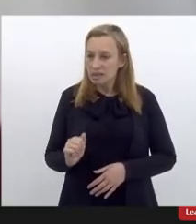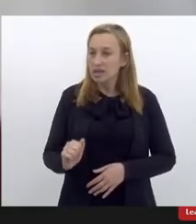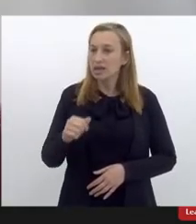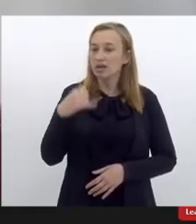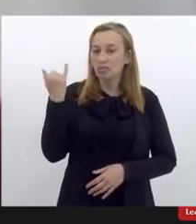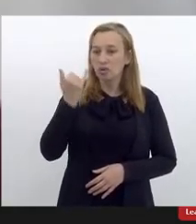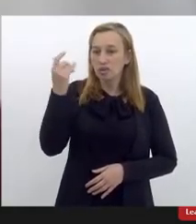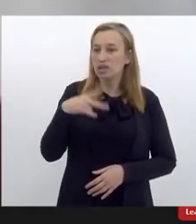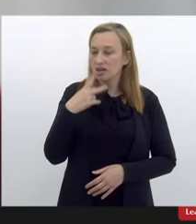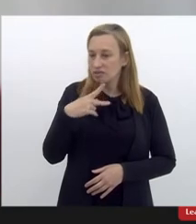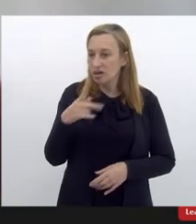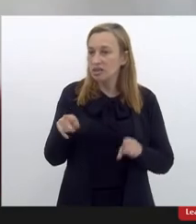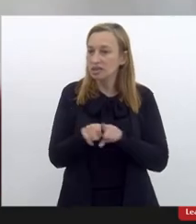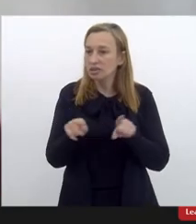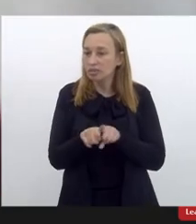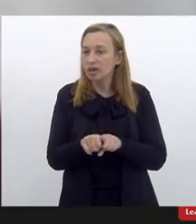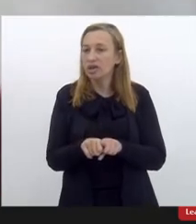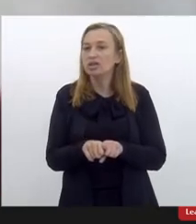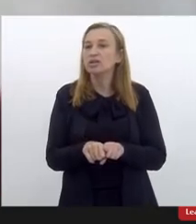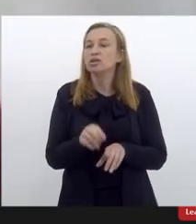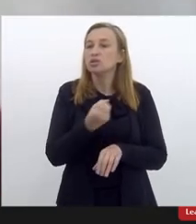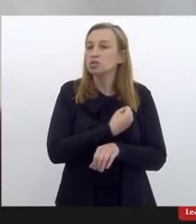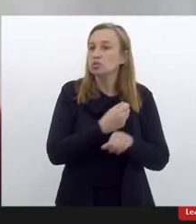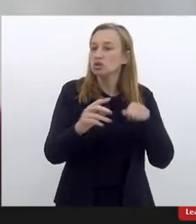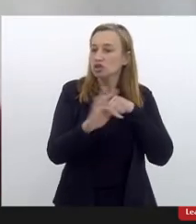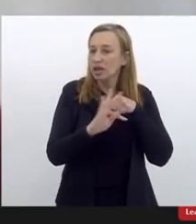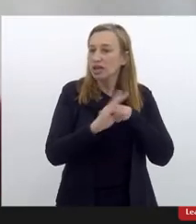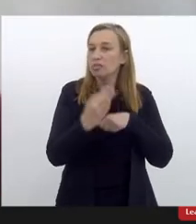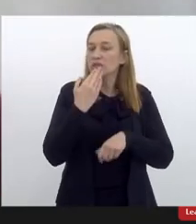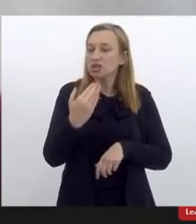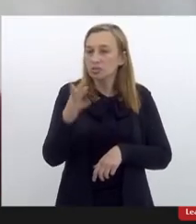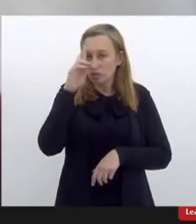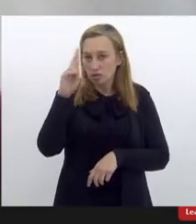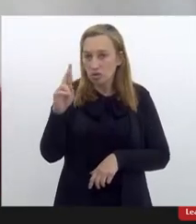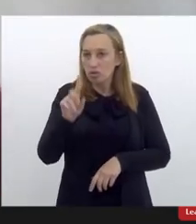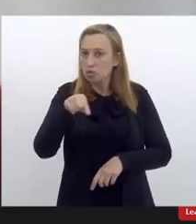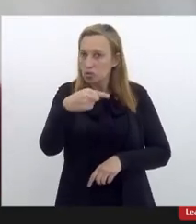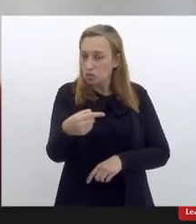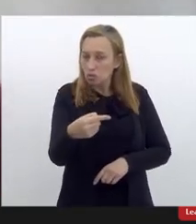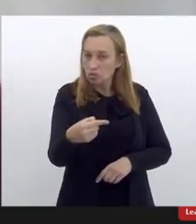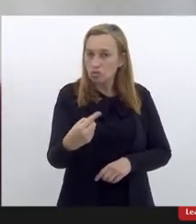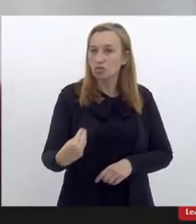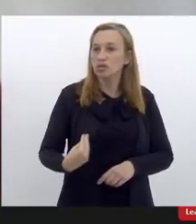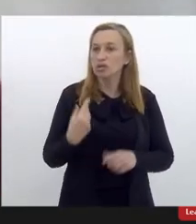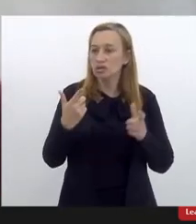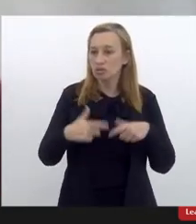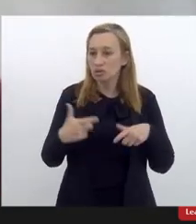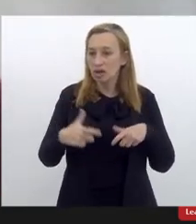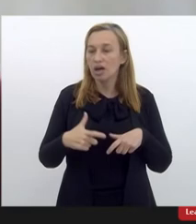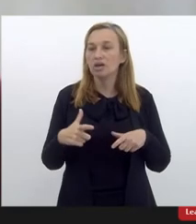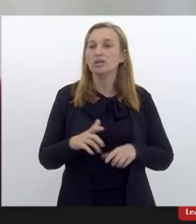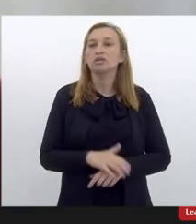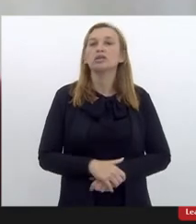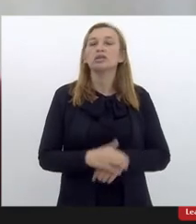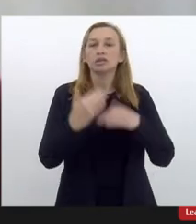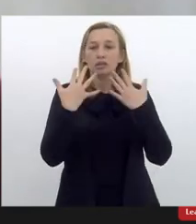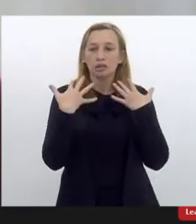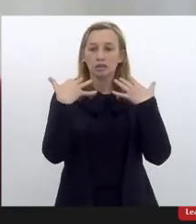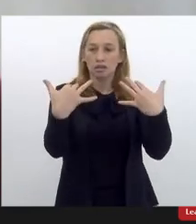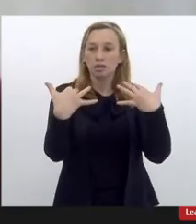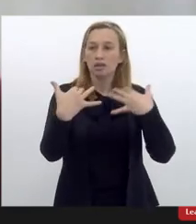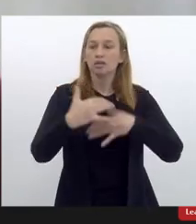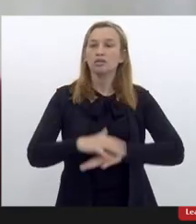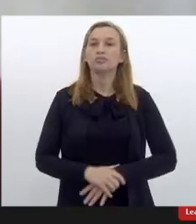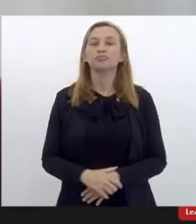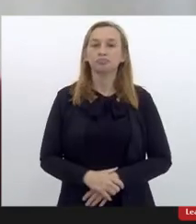esse... alguns dados técnicos solicitados por Vossa Excelência e os demais presentes aqui na audiência.